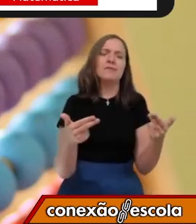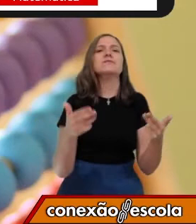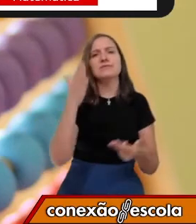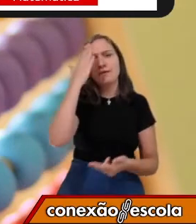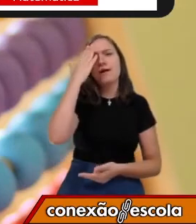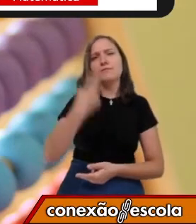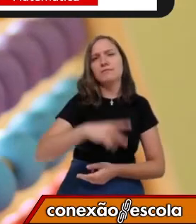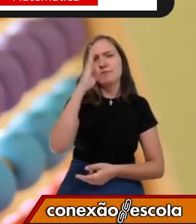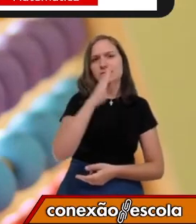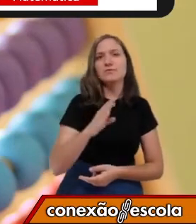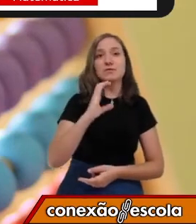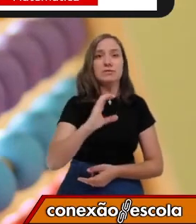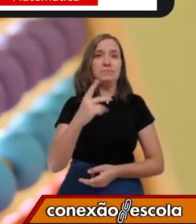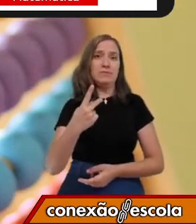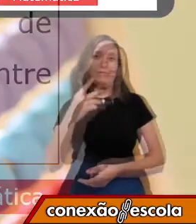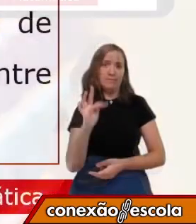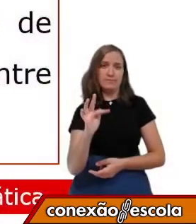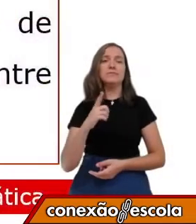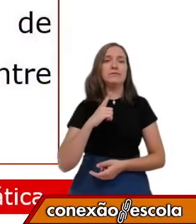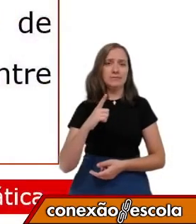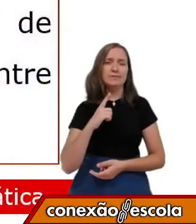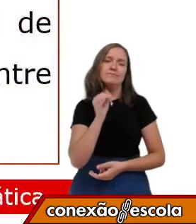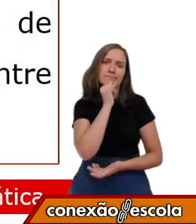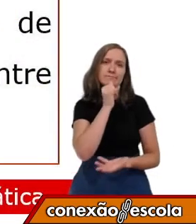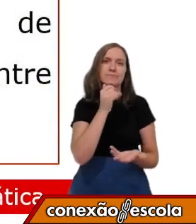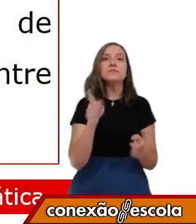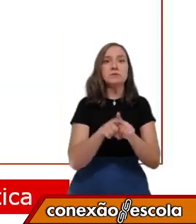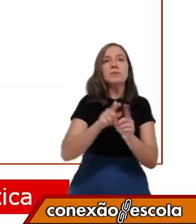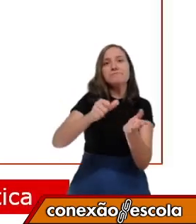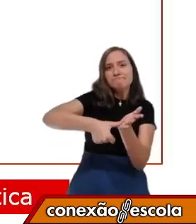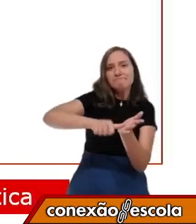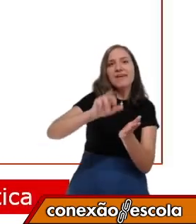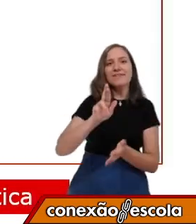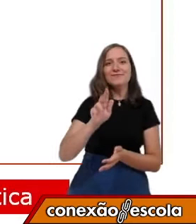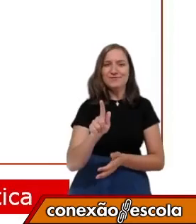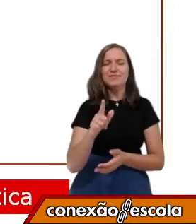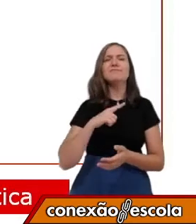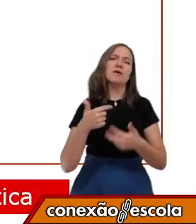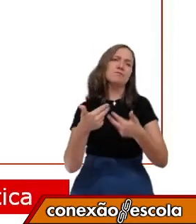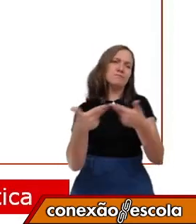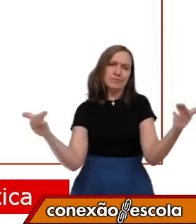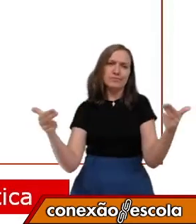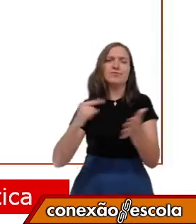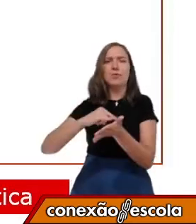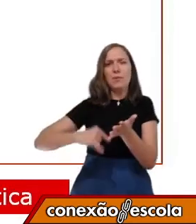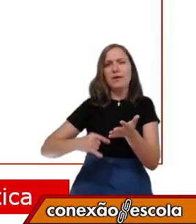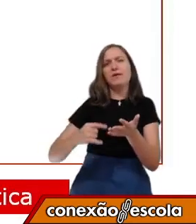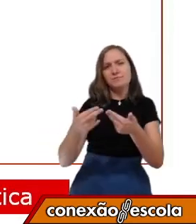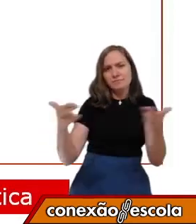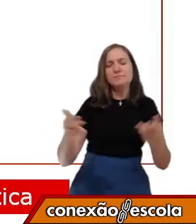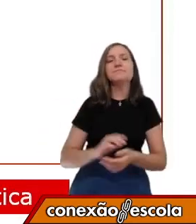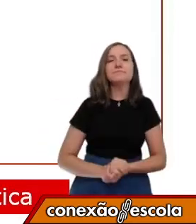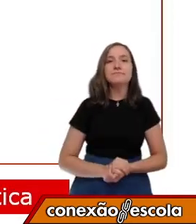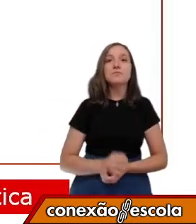cadastro de pessoas físicas, o CPF, o nosso RG, entre outros códigos. Os números também